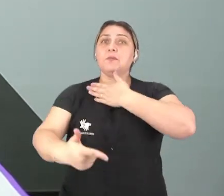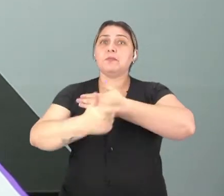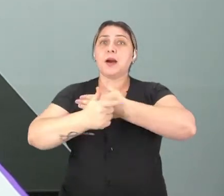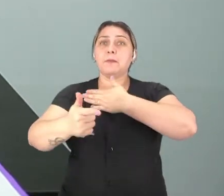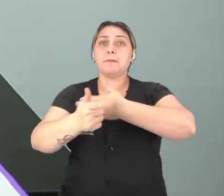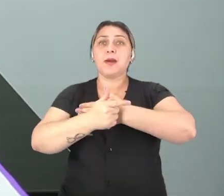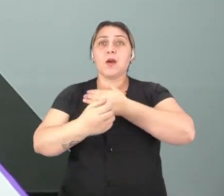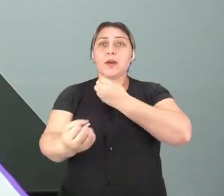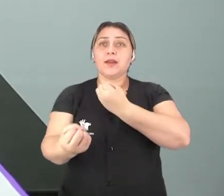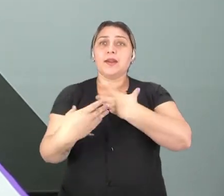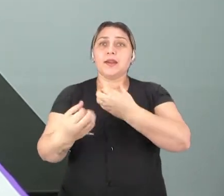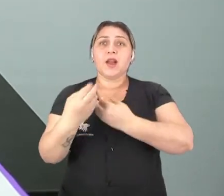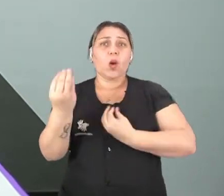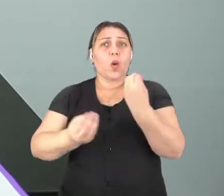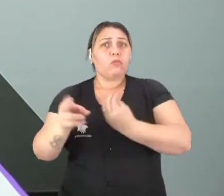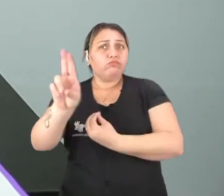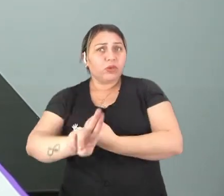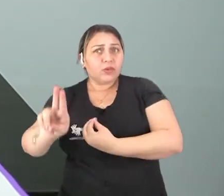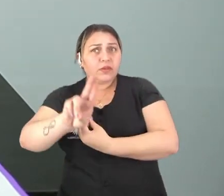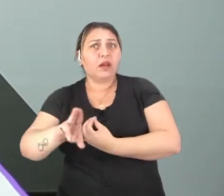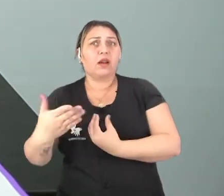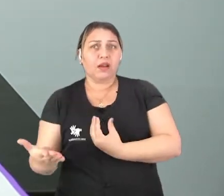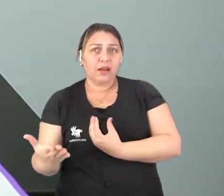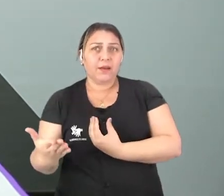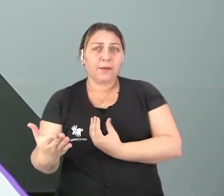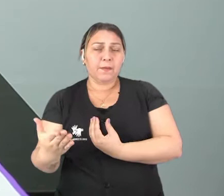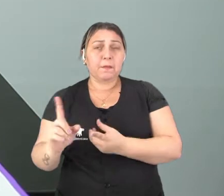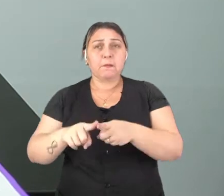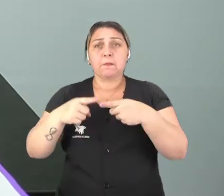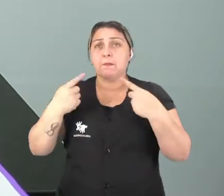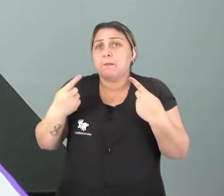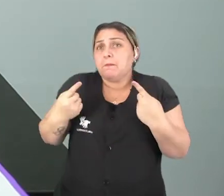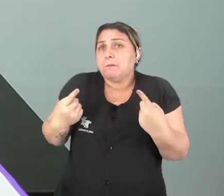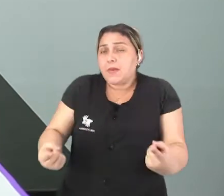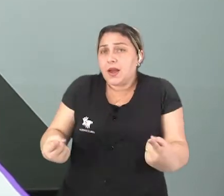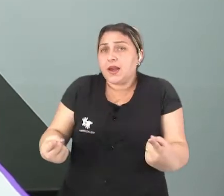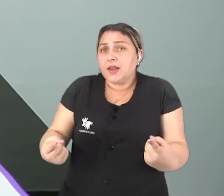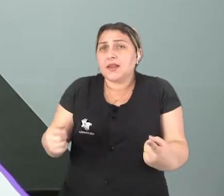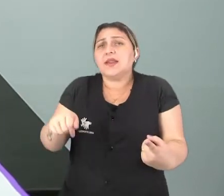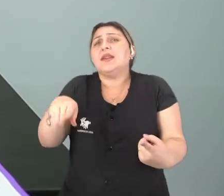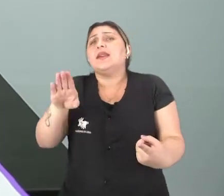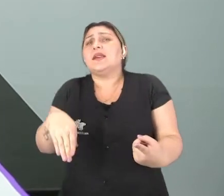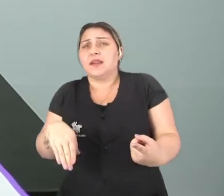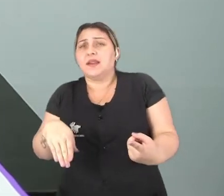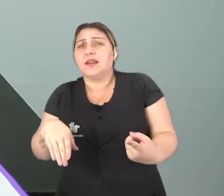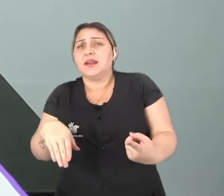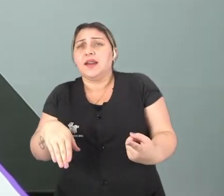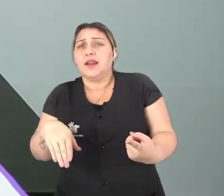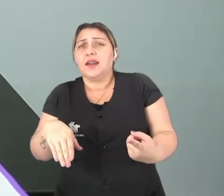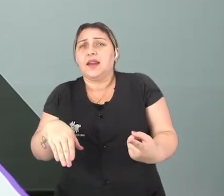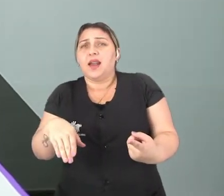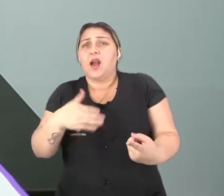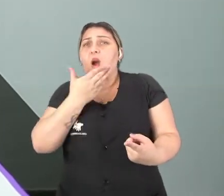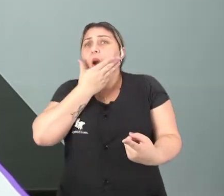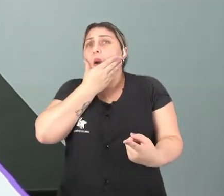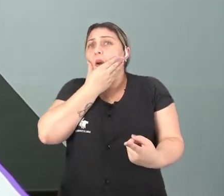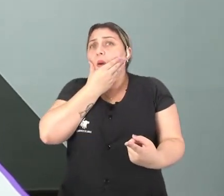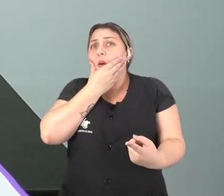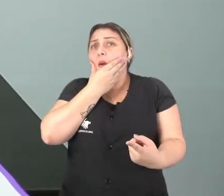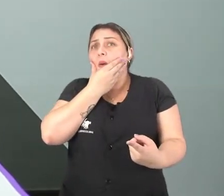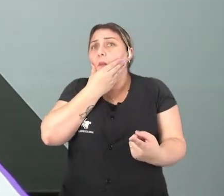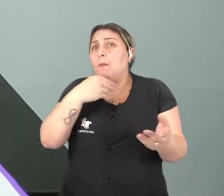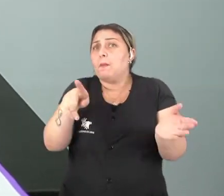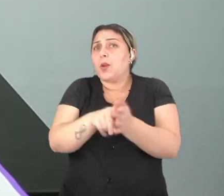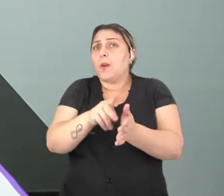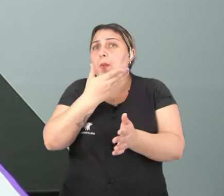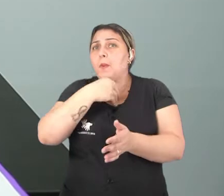com um manual de instruções. Só que o manual de instruções ali era quem? Deveria ser o